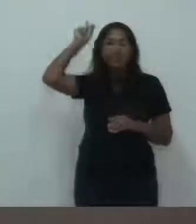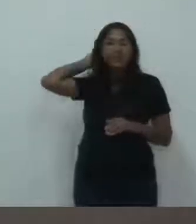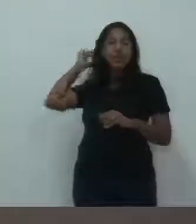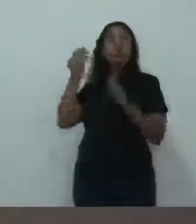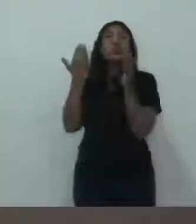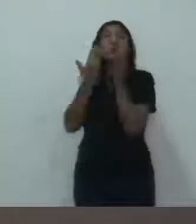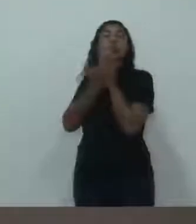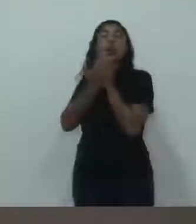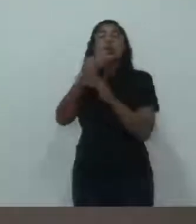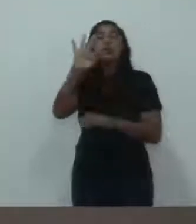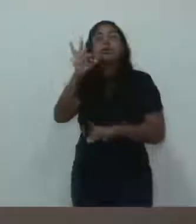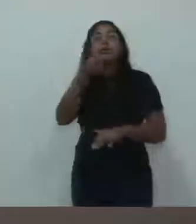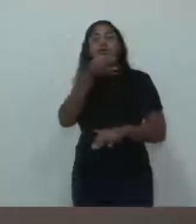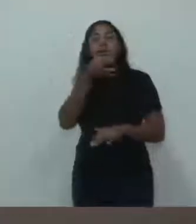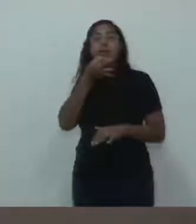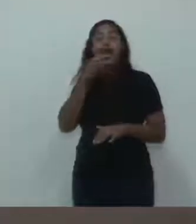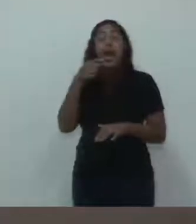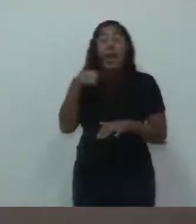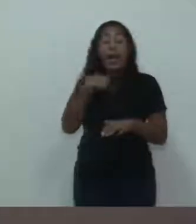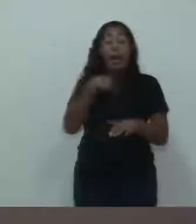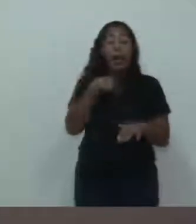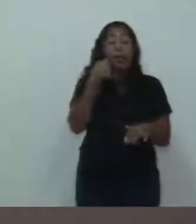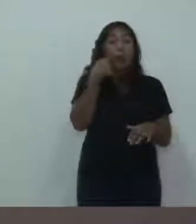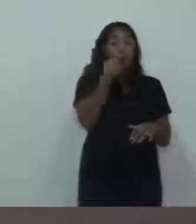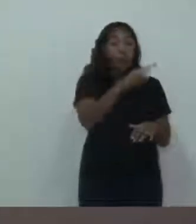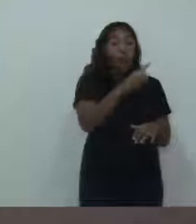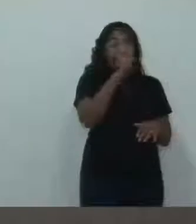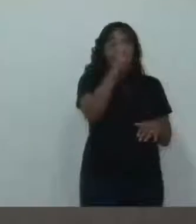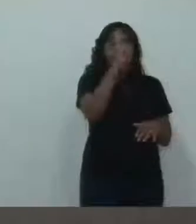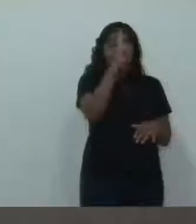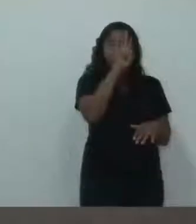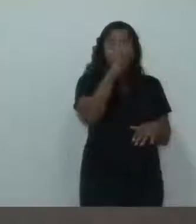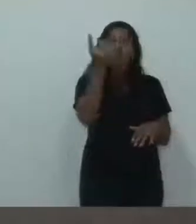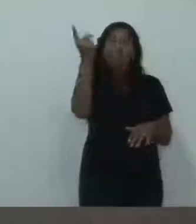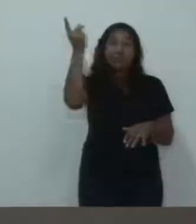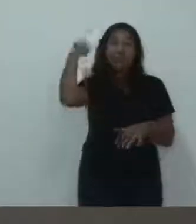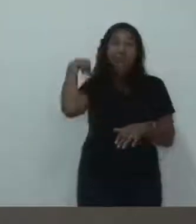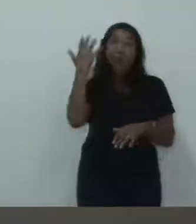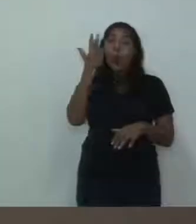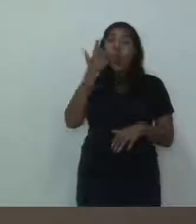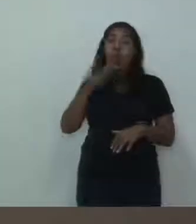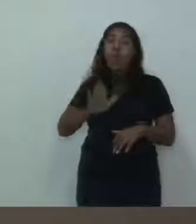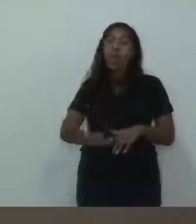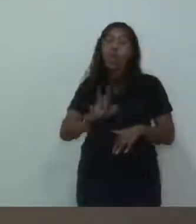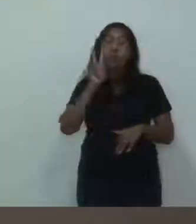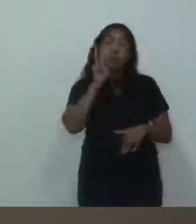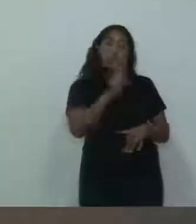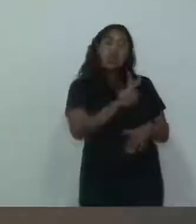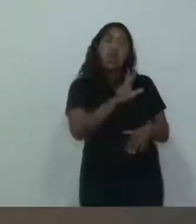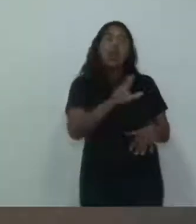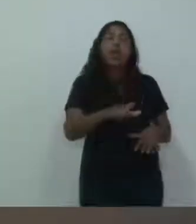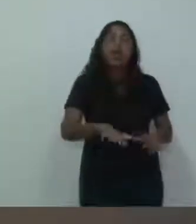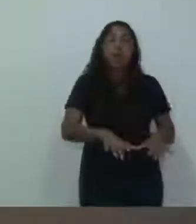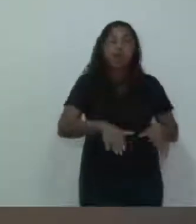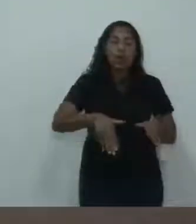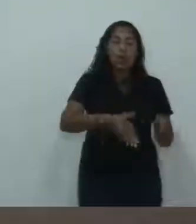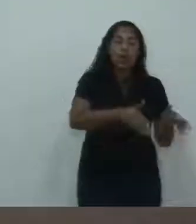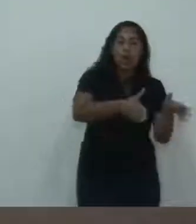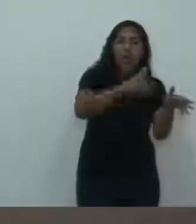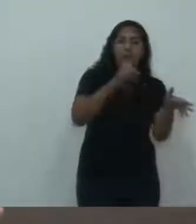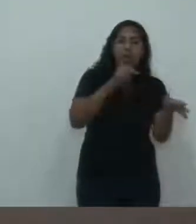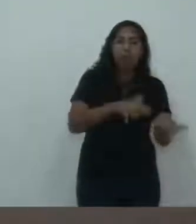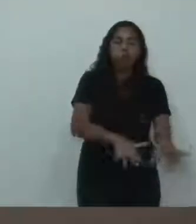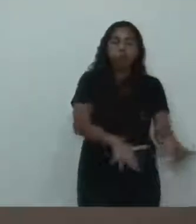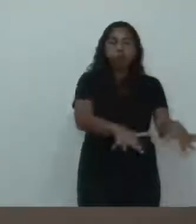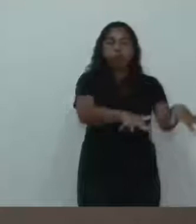imagem da infância ali do Rio Pinheirinho, ele transbordava. Então, não é uma situação simples, precisa de uma ação concreta, e aí conte com o meu apoio,